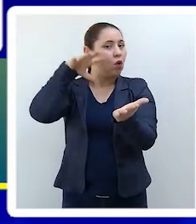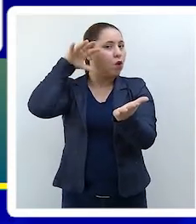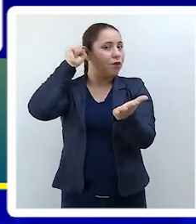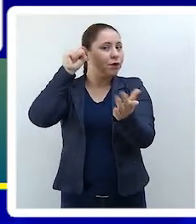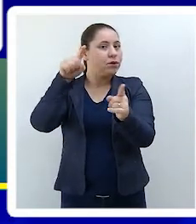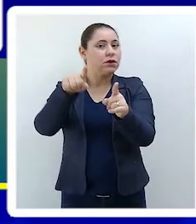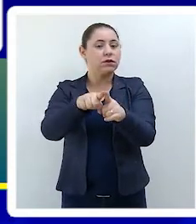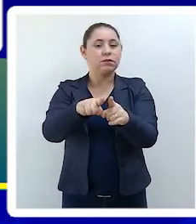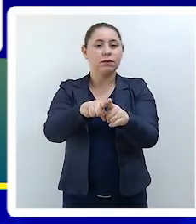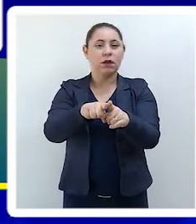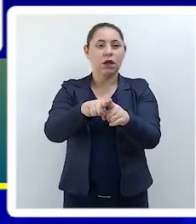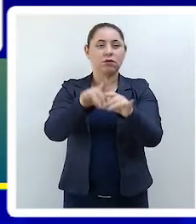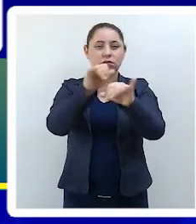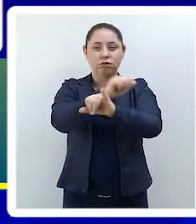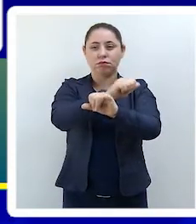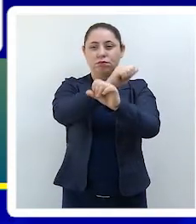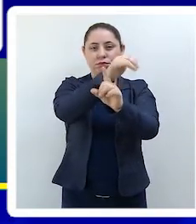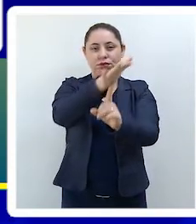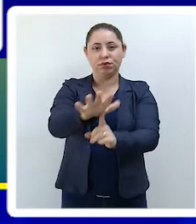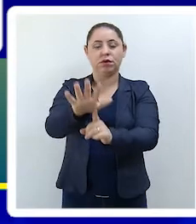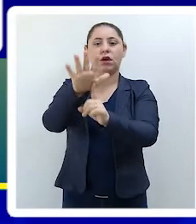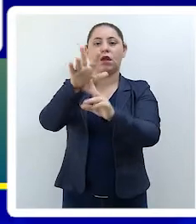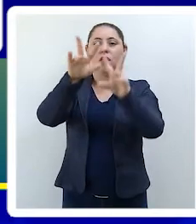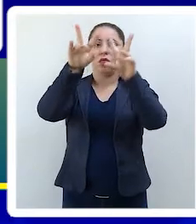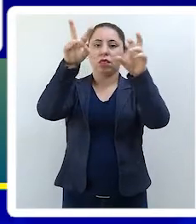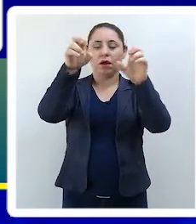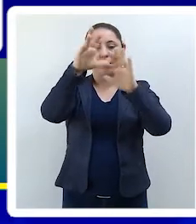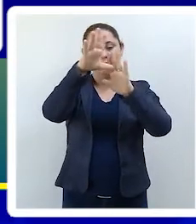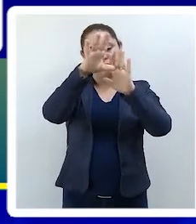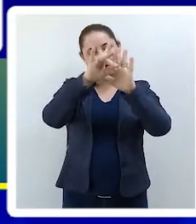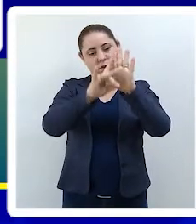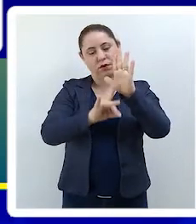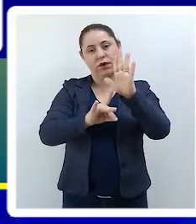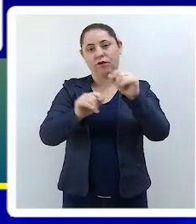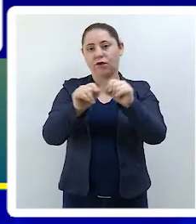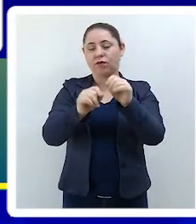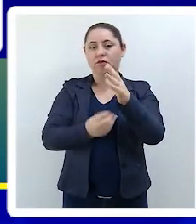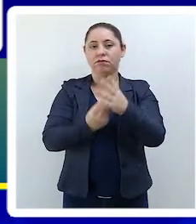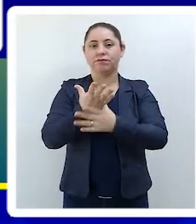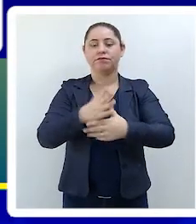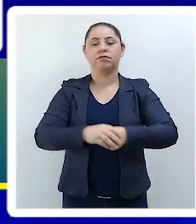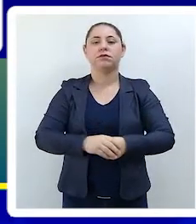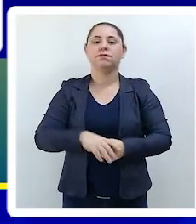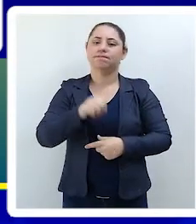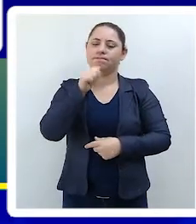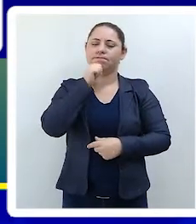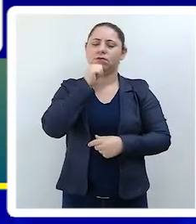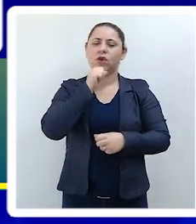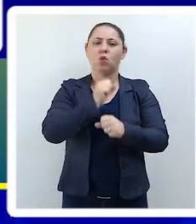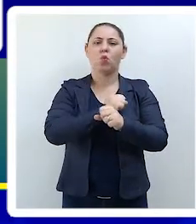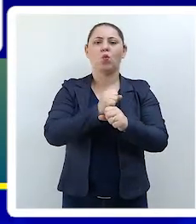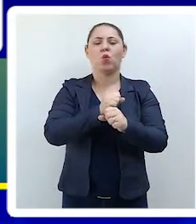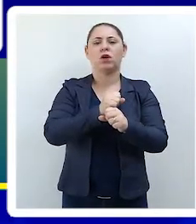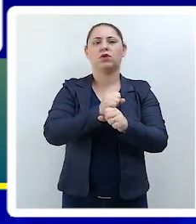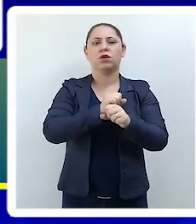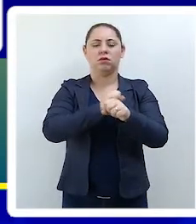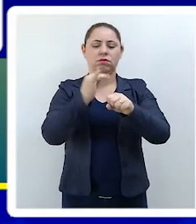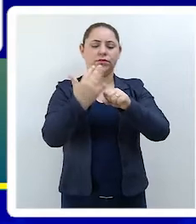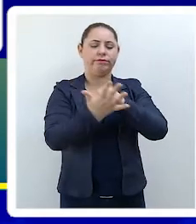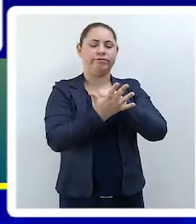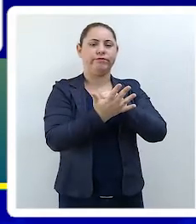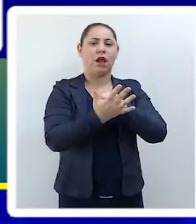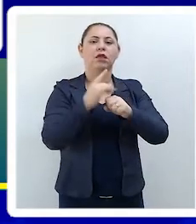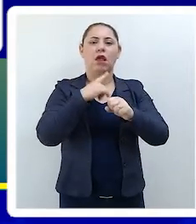e como divulgador do conteúdo que nós produzimos. Nós ainda estamos num ano de pandemia, então nós